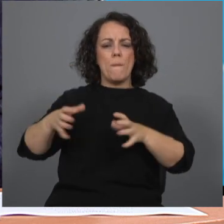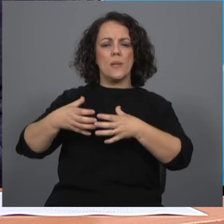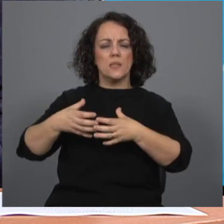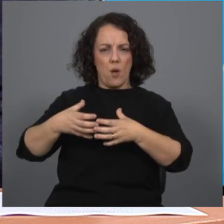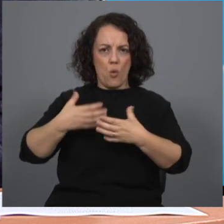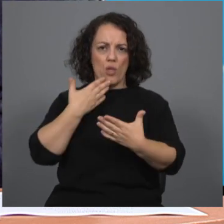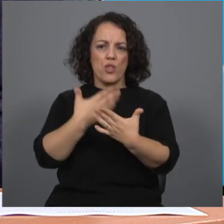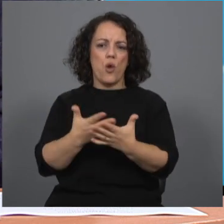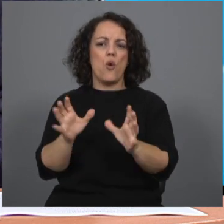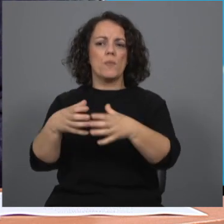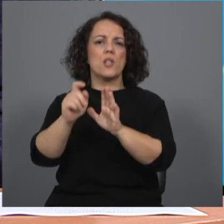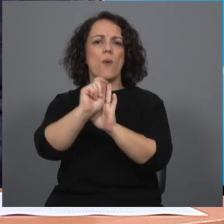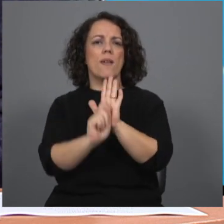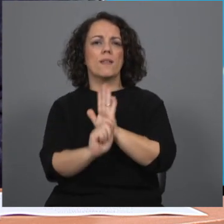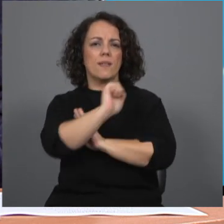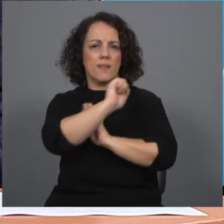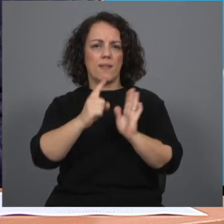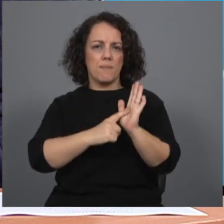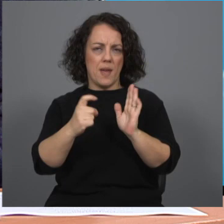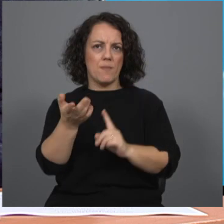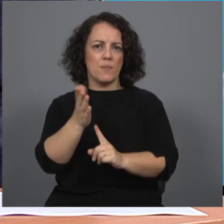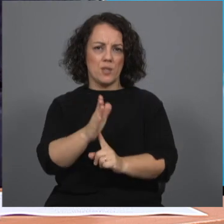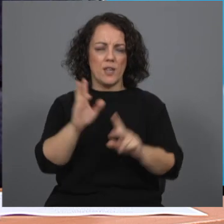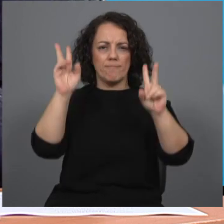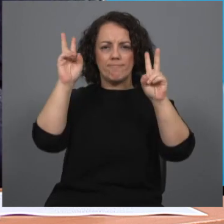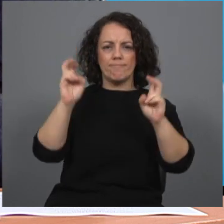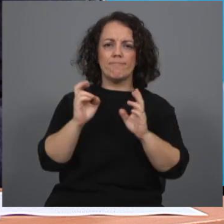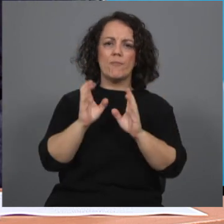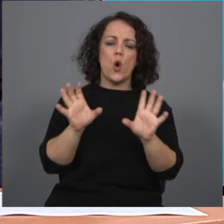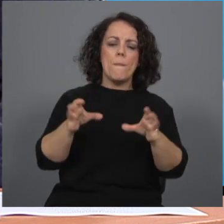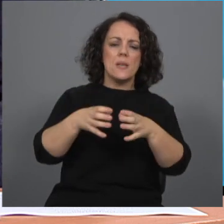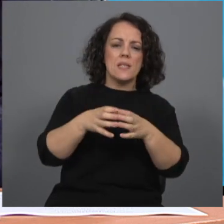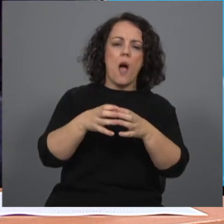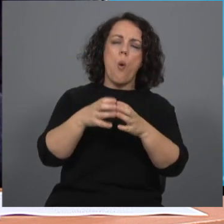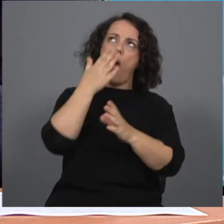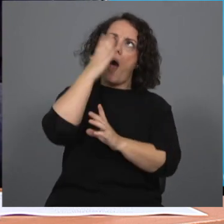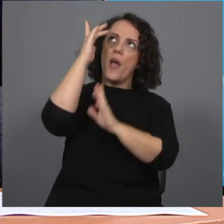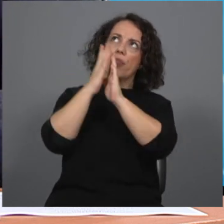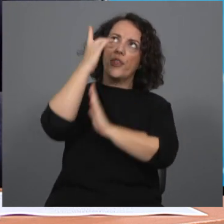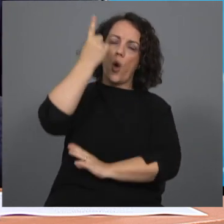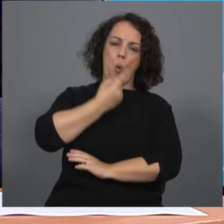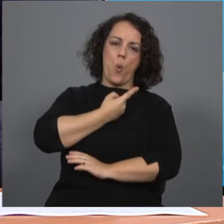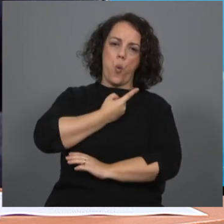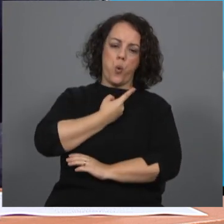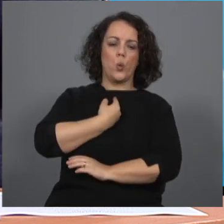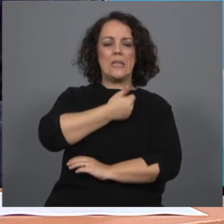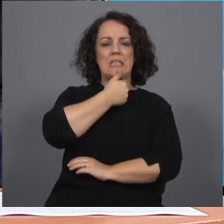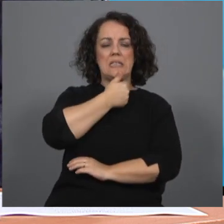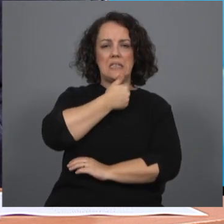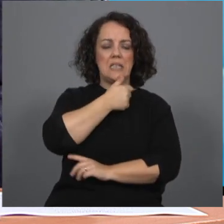origem às comissões de ética nos Estados Unidos, as God Commissions, que eram aqueles que, em nome de Deus, decidiam quem vivia e quem